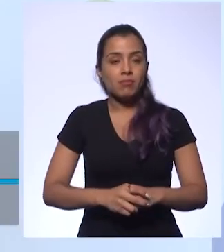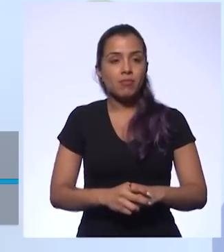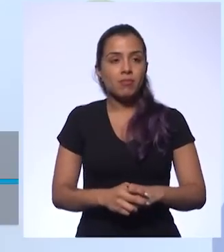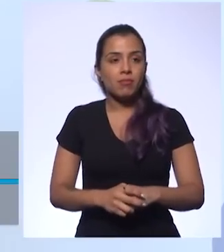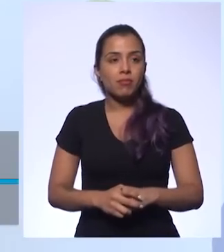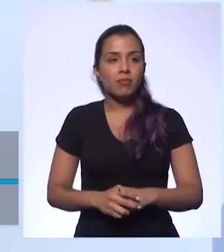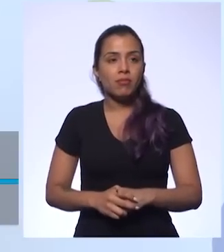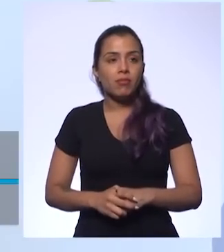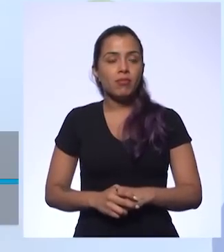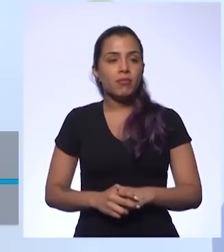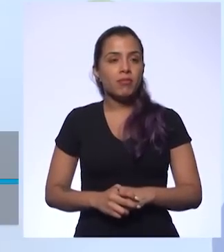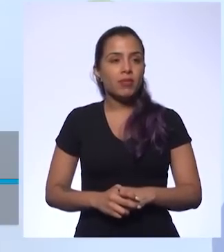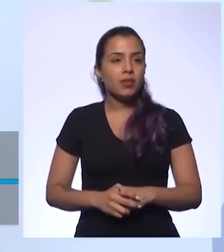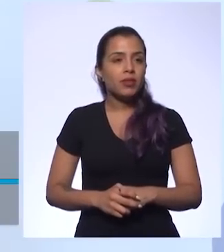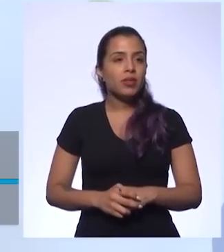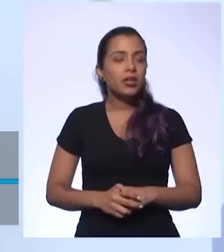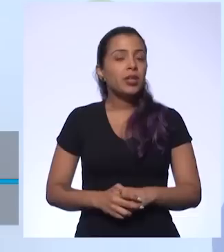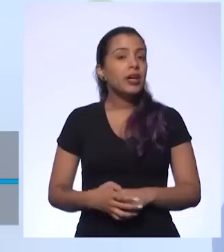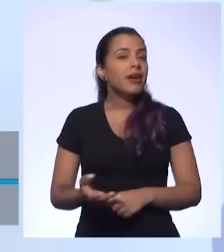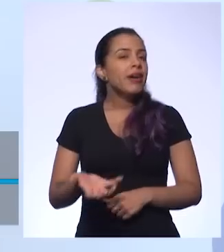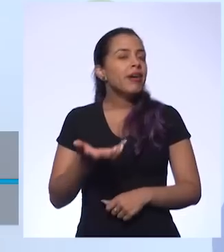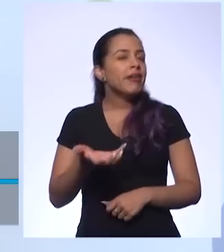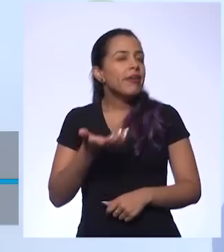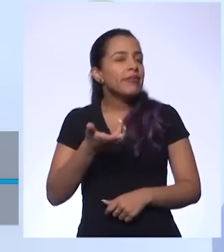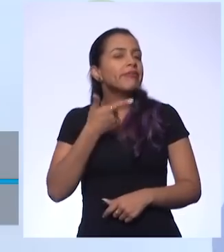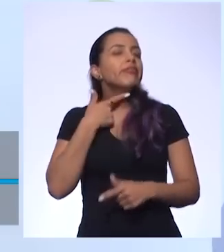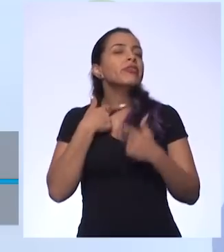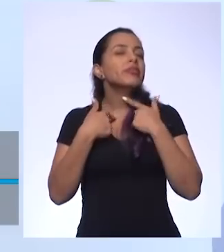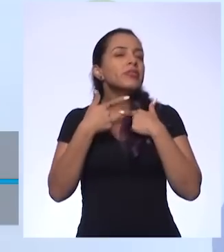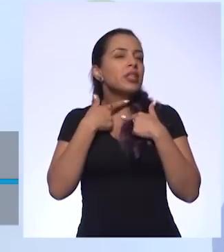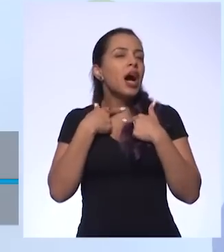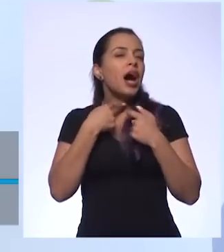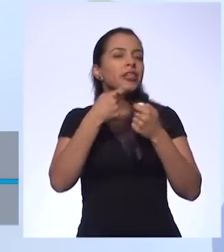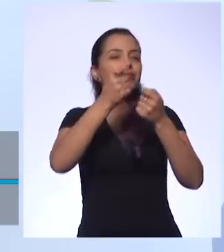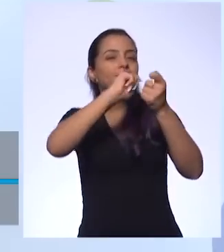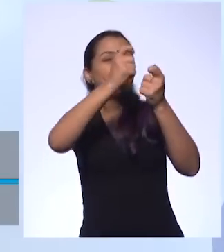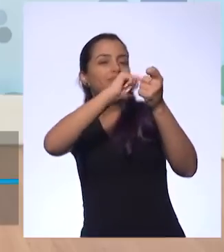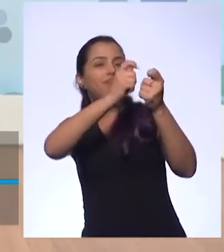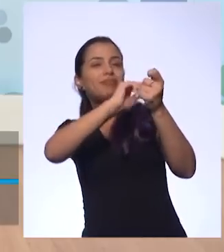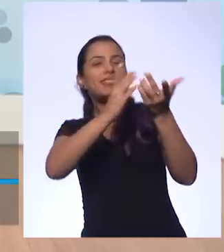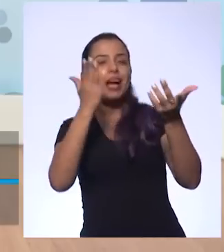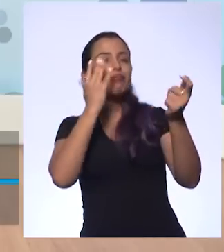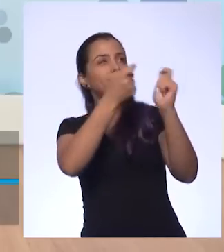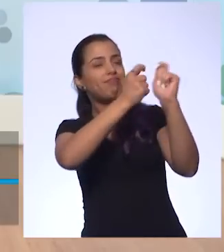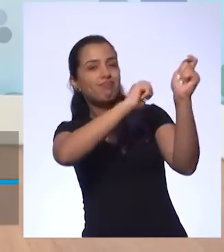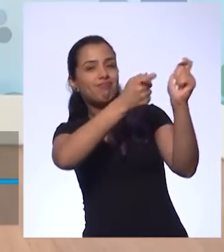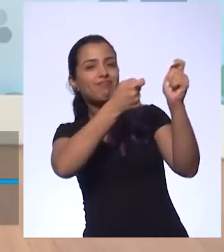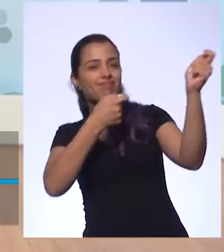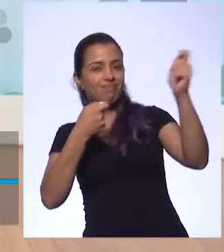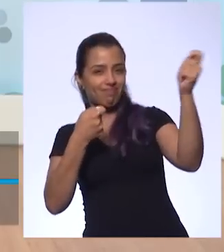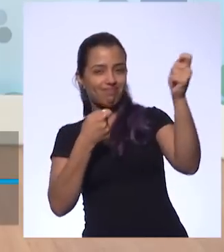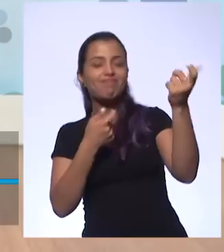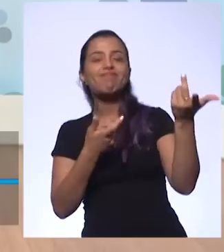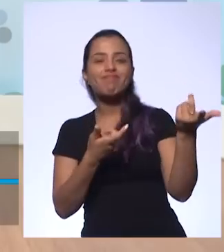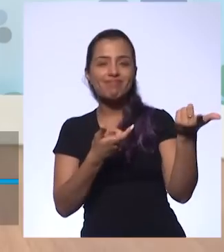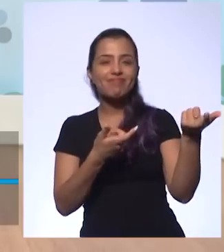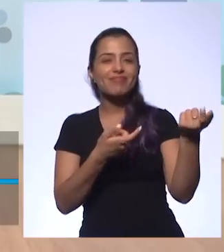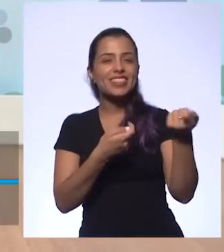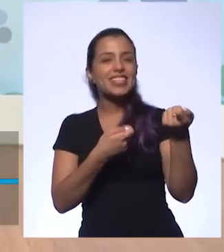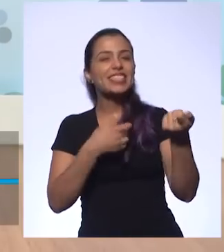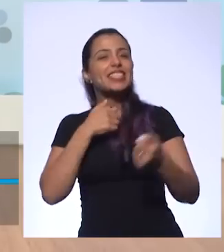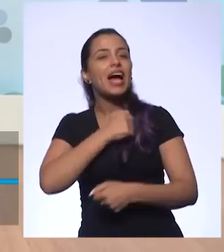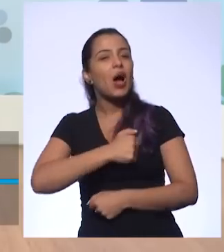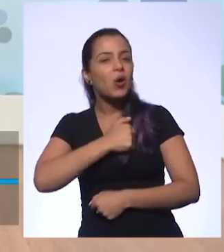quem nunca vai ter um terreno para pegar pipa, filhão, não sabe que é infância. E Tá aí? louco, hein, velho? Nossa, manda É o buscar. Vitor Eu